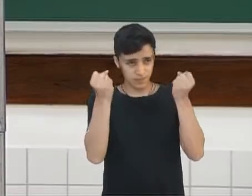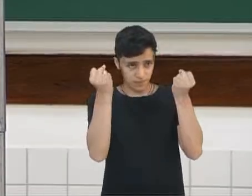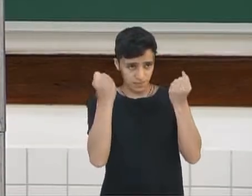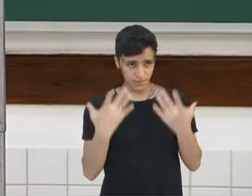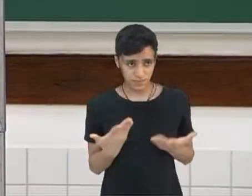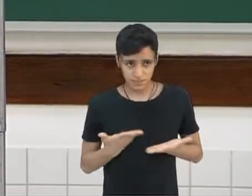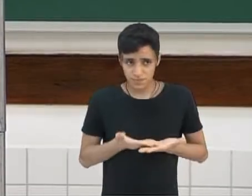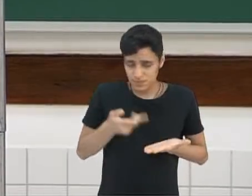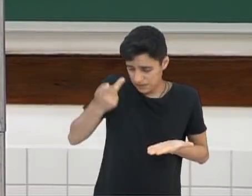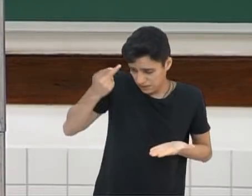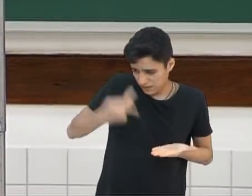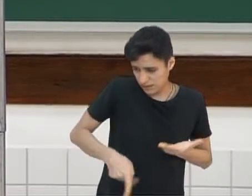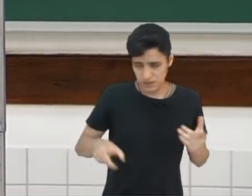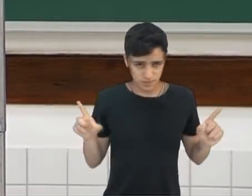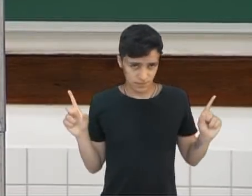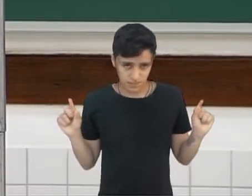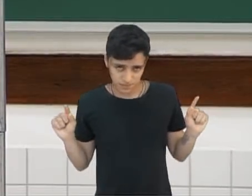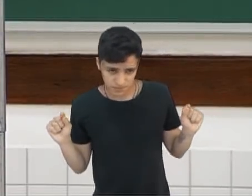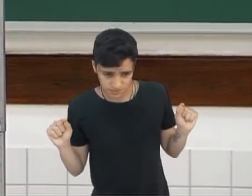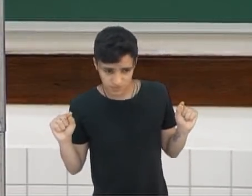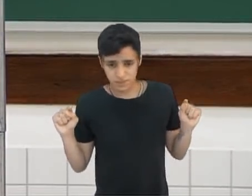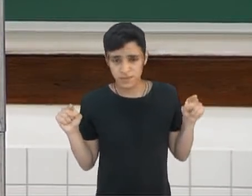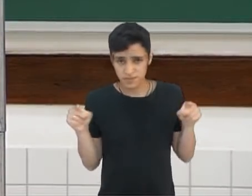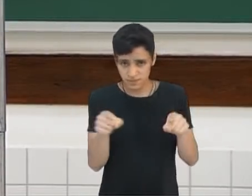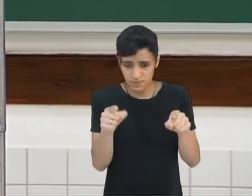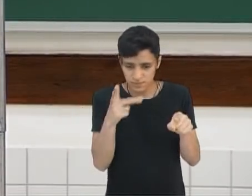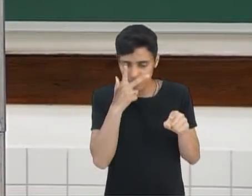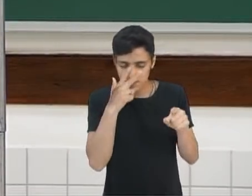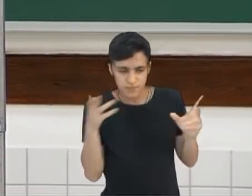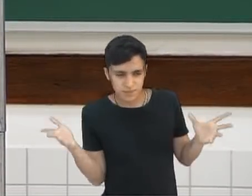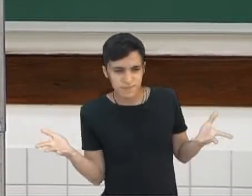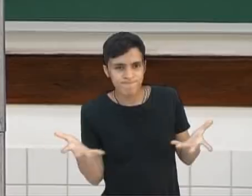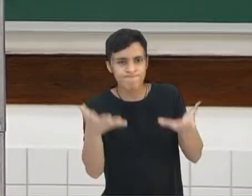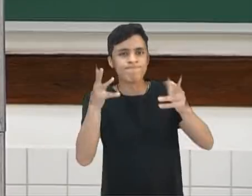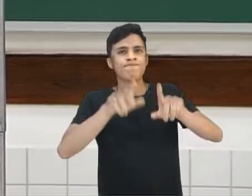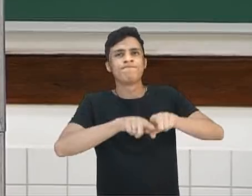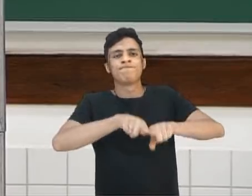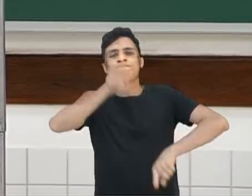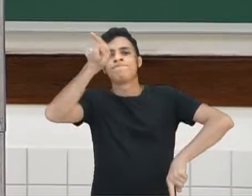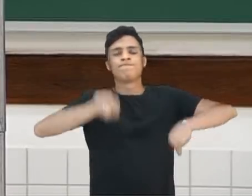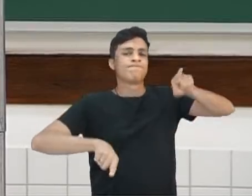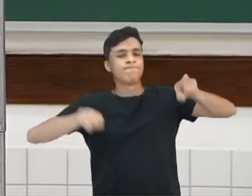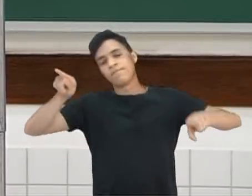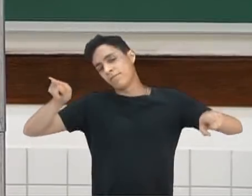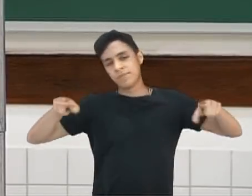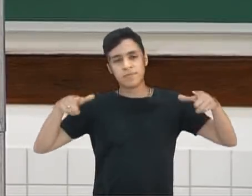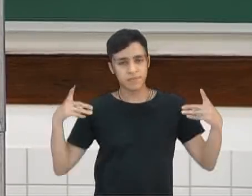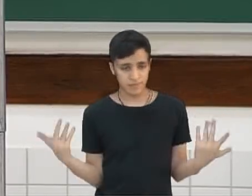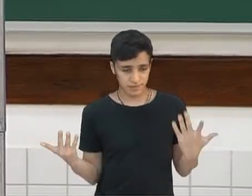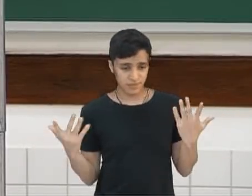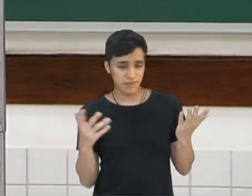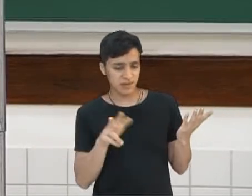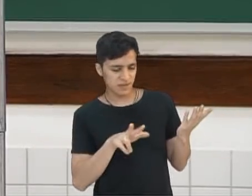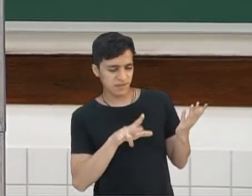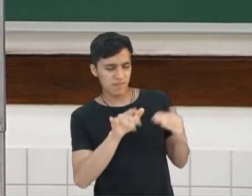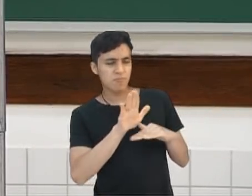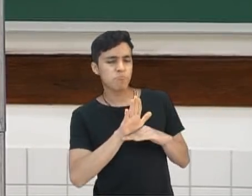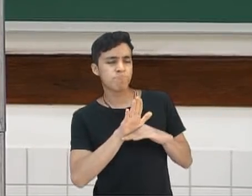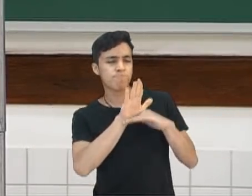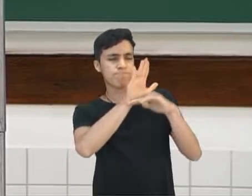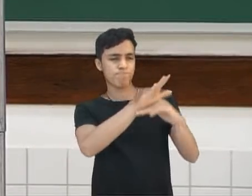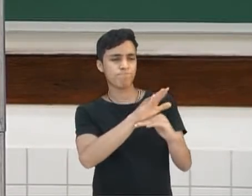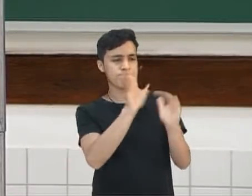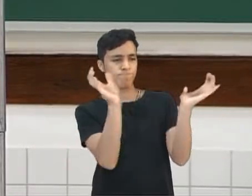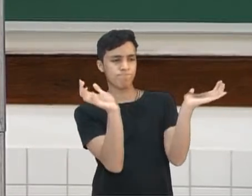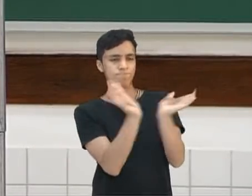ao longo dessa aula é que ela promove uma variabilidade muito maior. Então, isso vai fazer, né, com